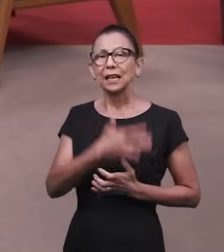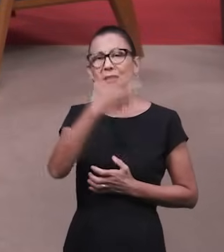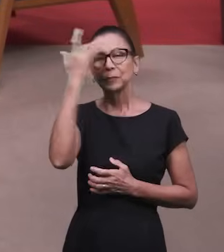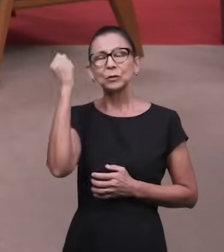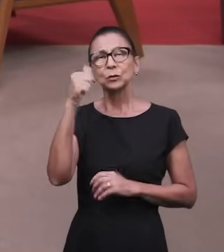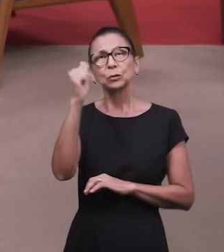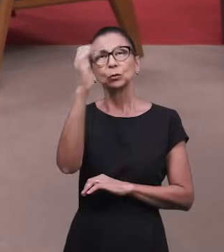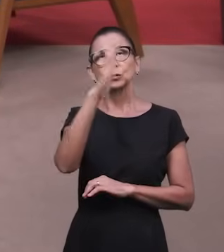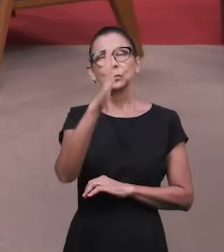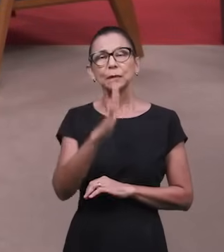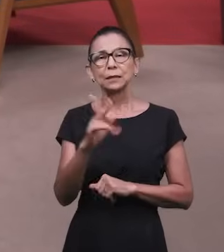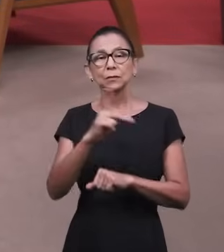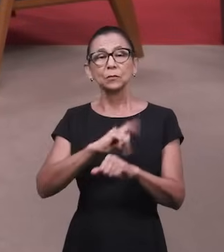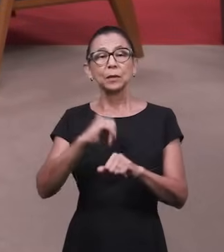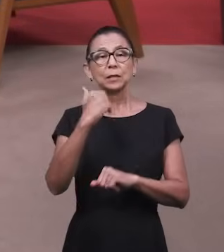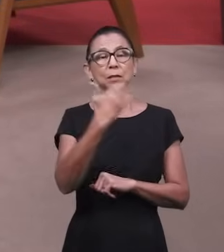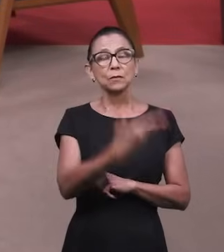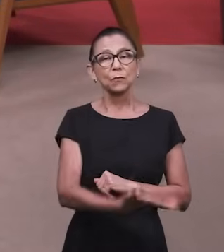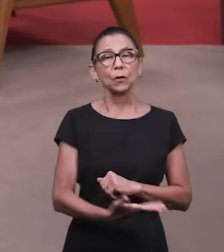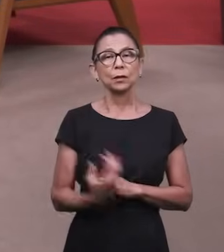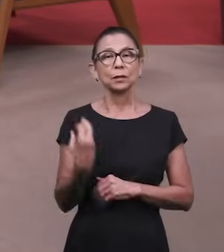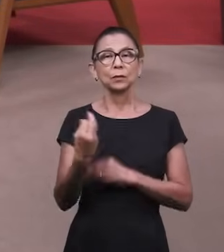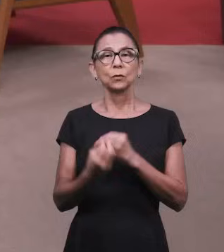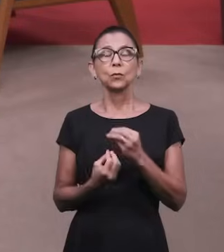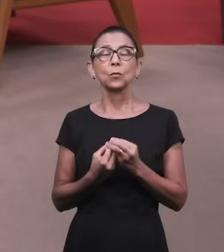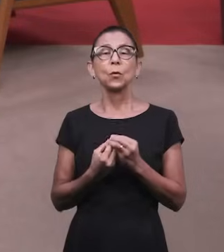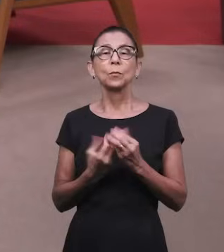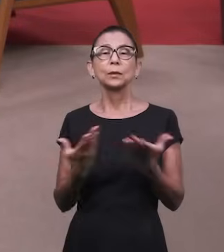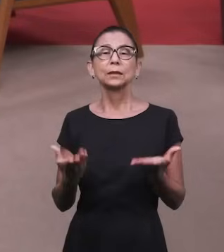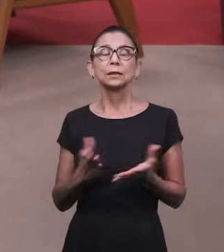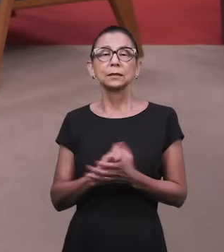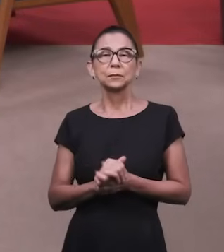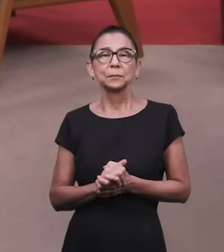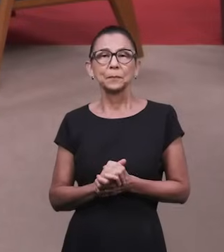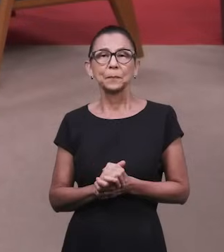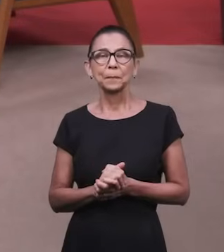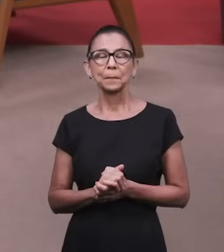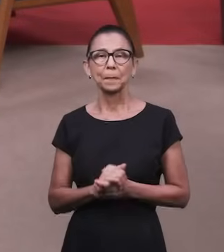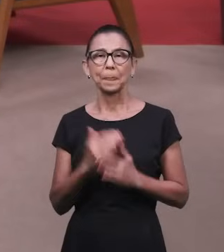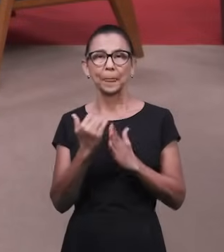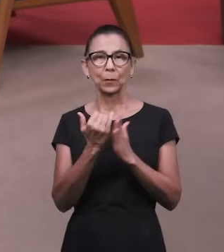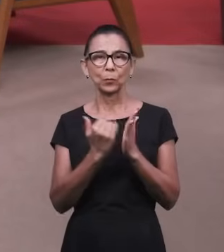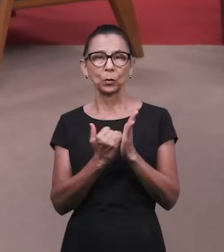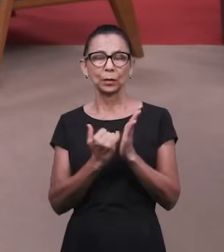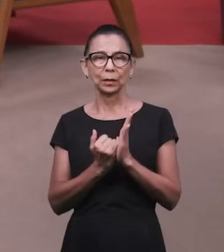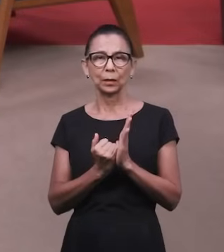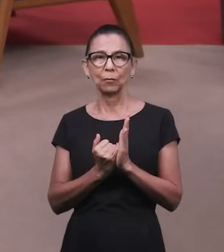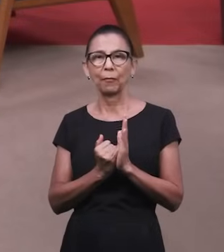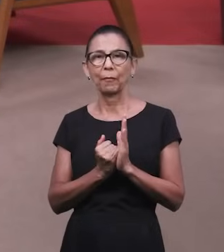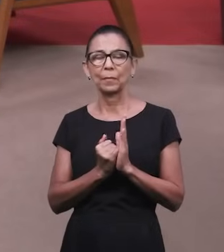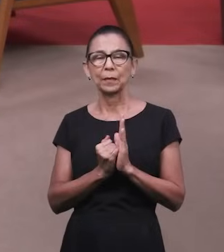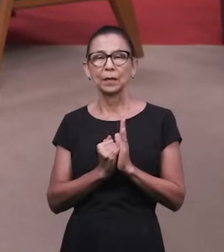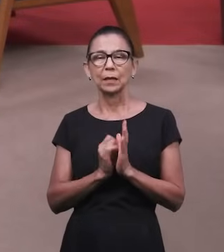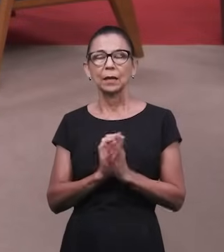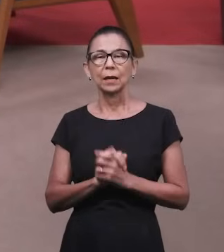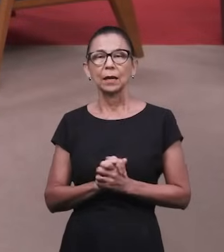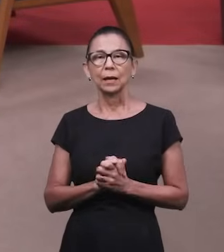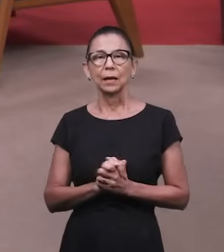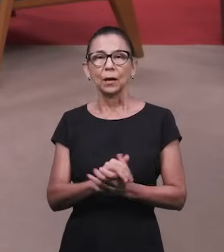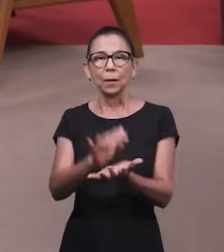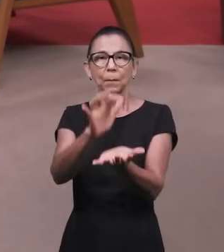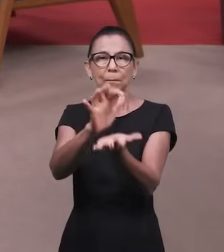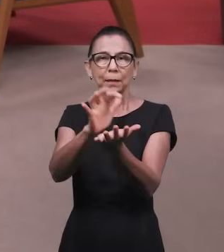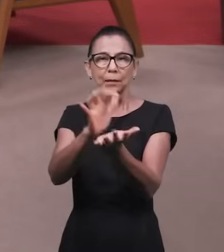estão no Brasil e também no exterior. Vamos acompanhar aqui. Alexandre Ferreira, que é do estado de Pernambuco, da cidade